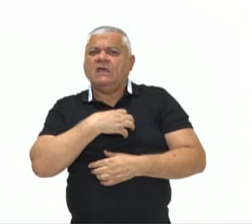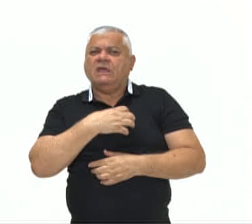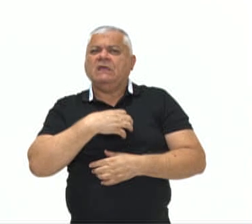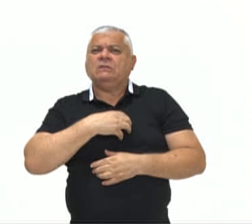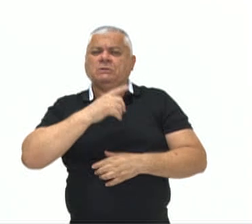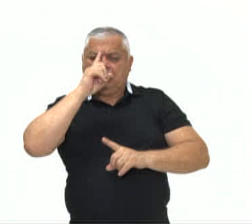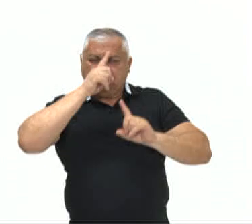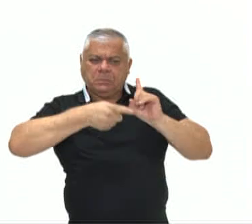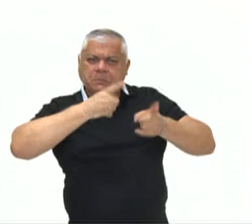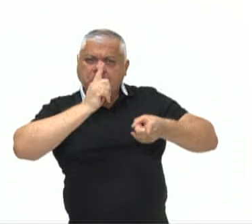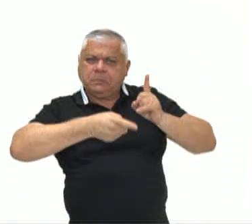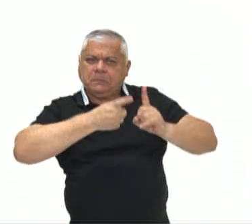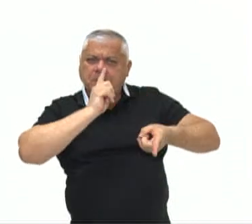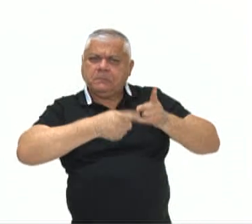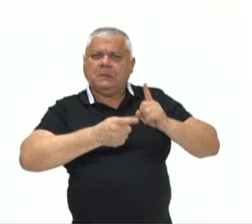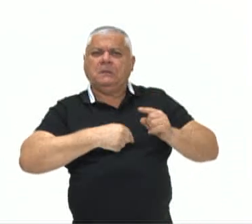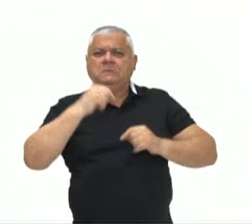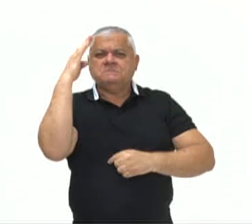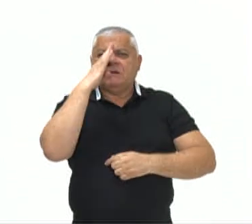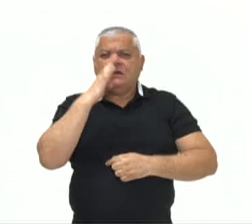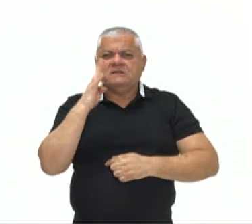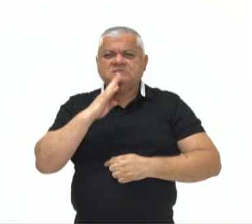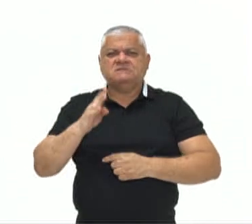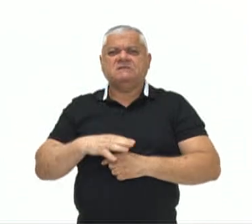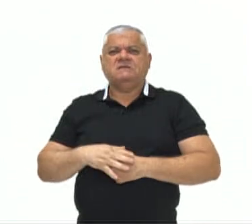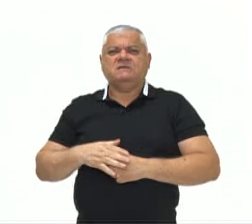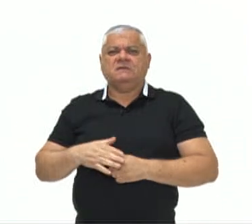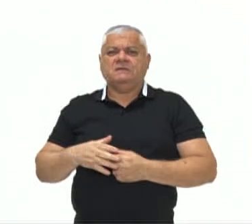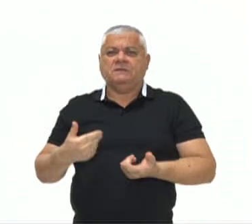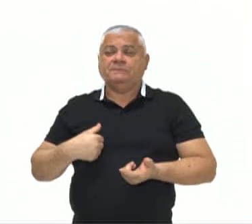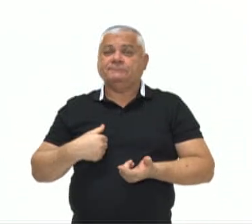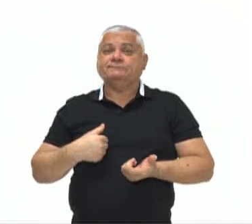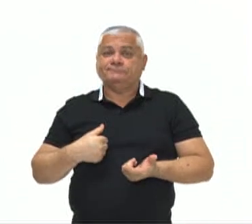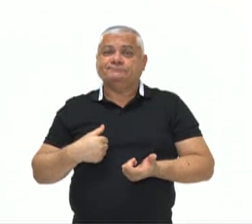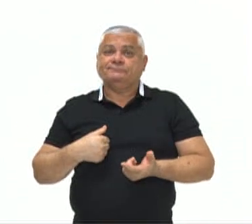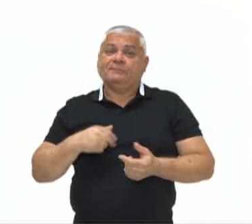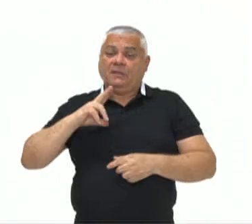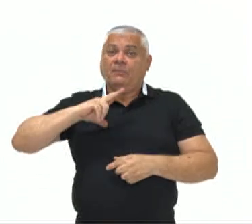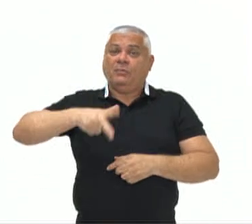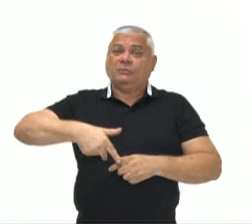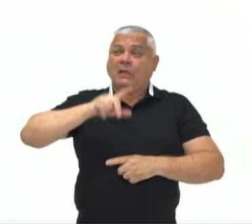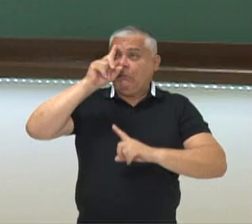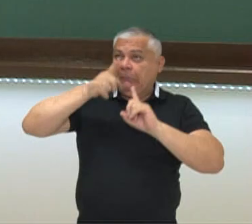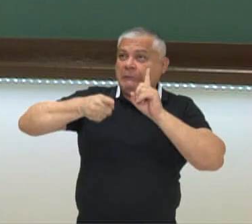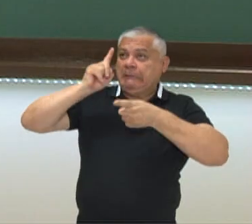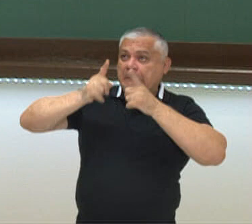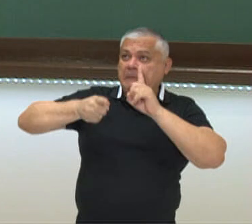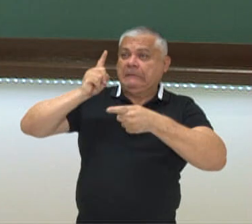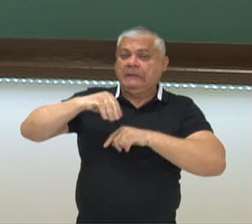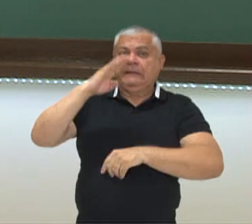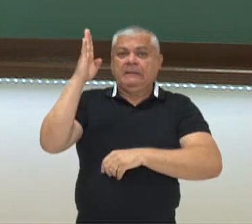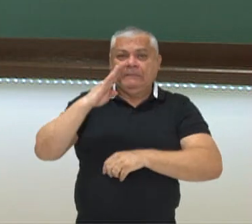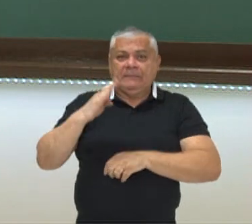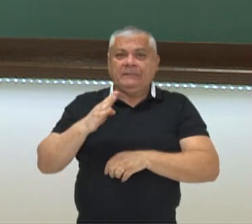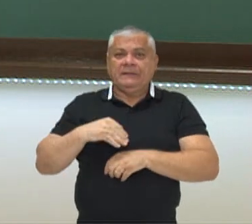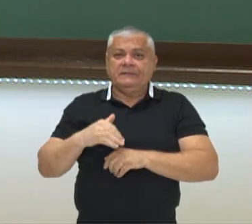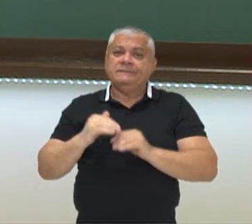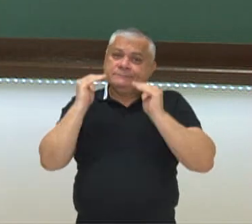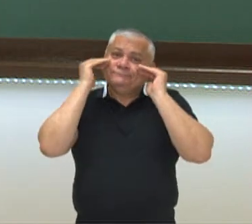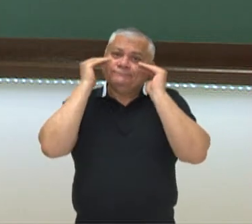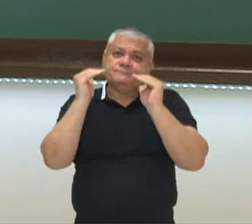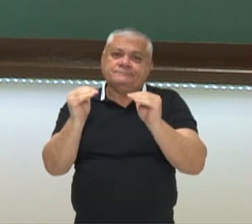um status quo, de uma ordem, daquele país de origem, o qual tentava se reproduzir aqui no país